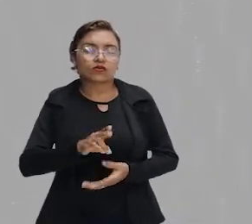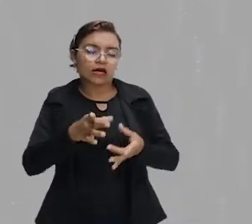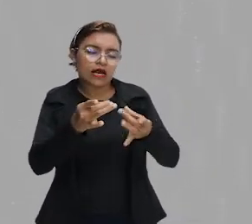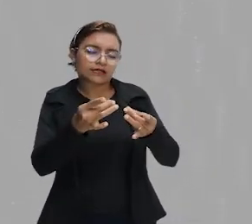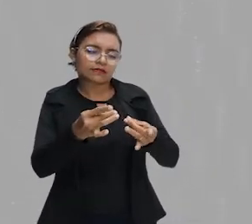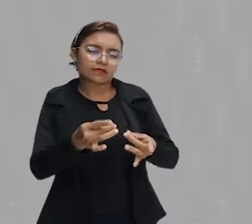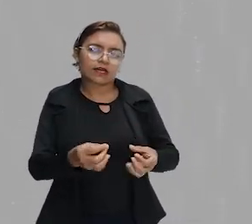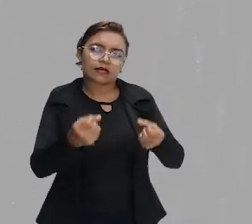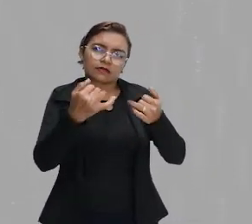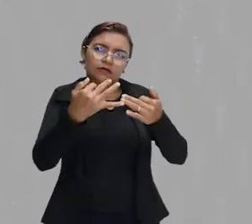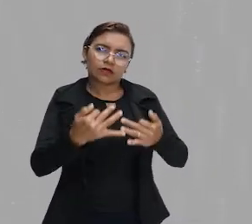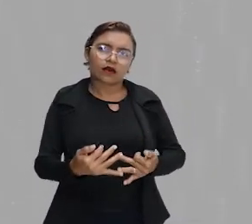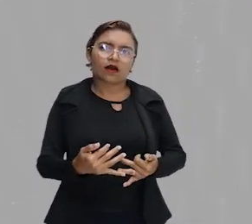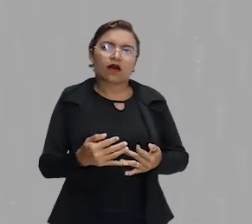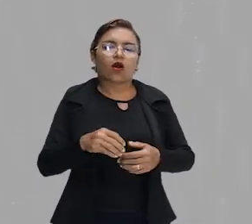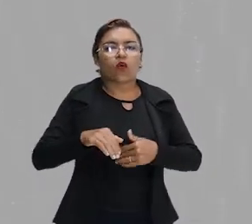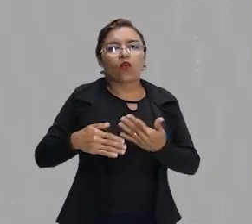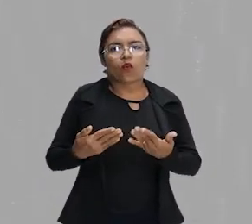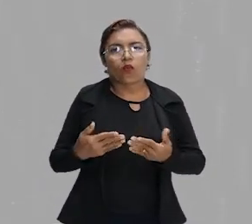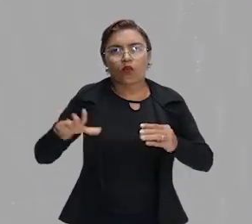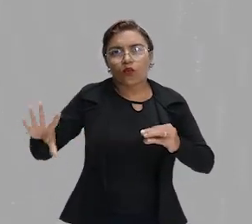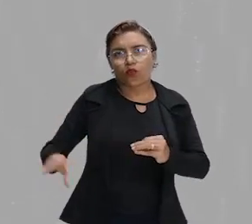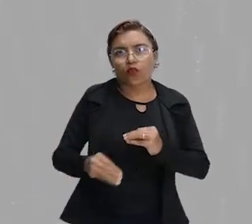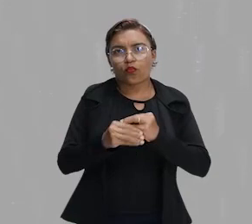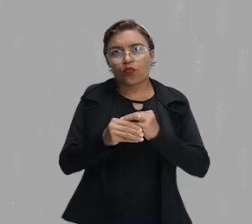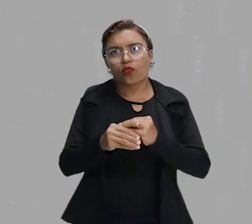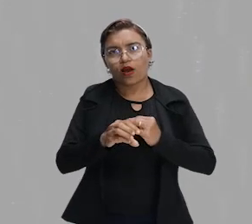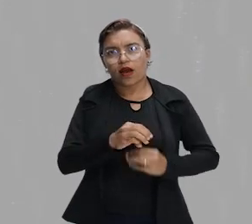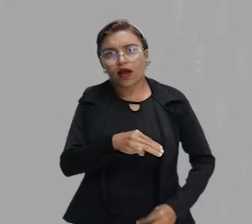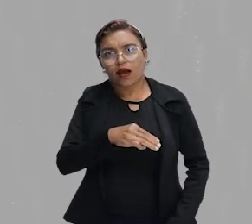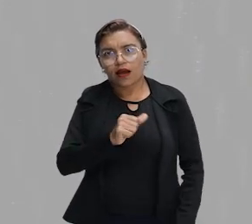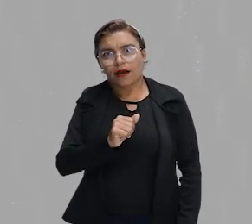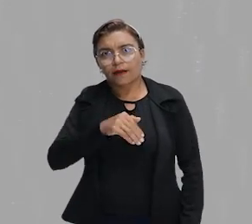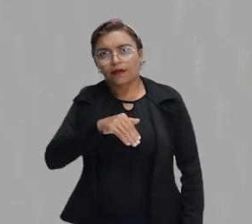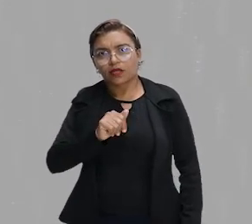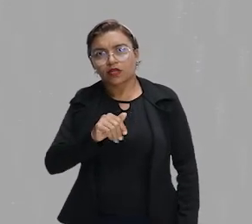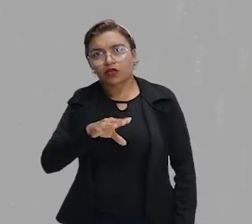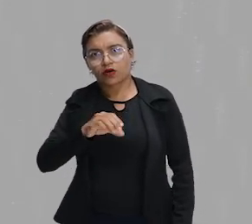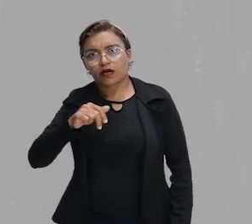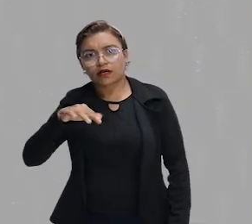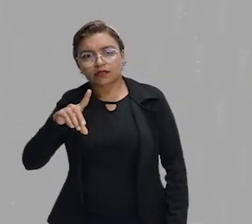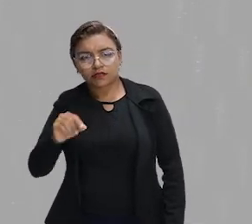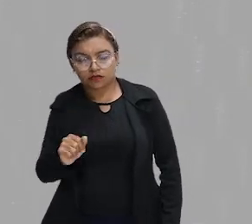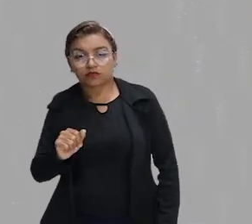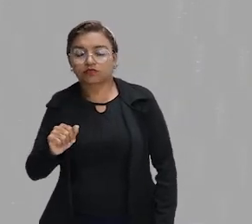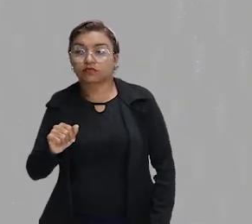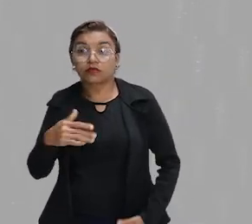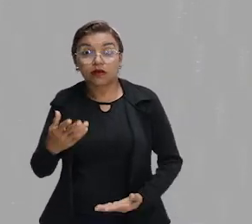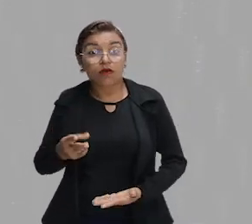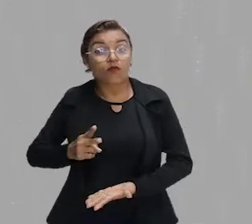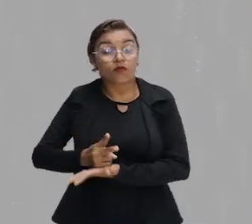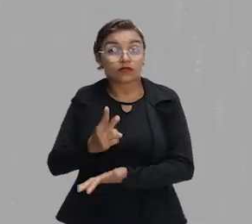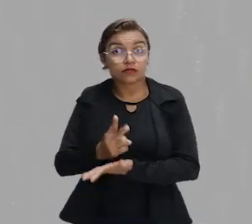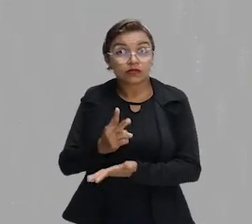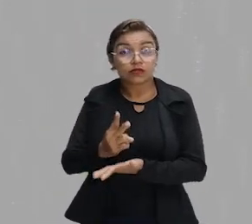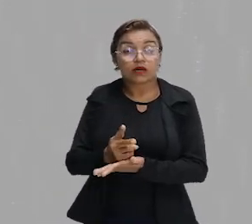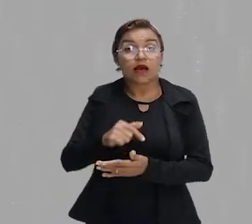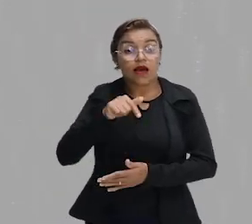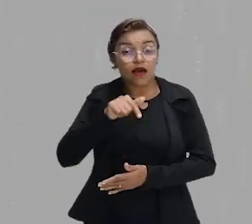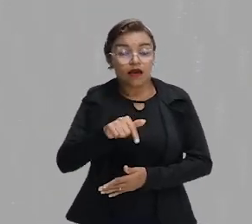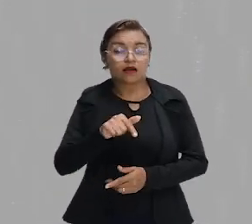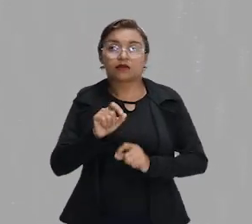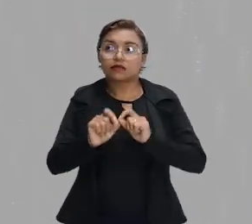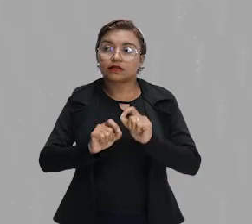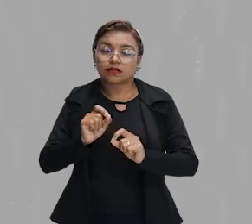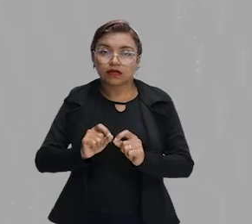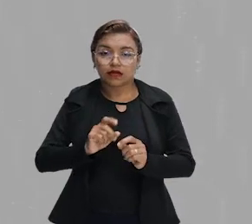especificar quais são os aminoácidos que serão adicionados na molécula da proteína. Então, essa sequência de aminoácido, ela é determinada